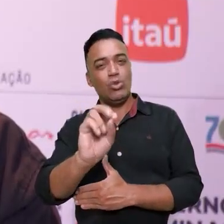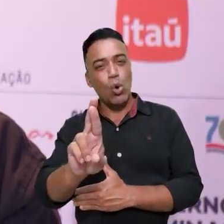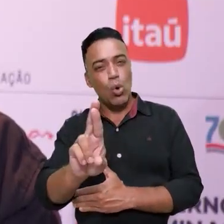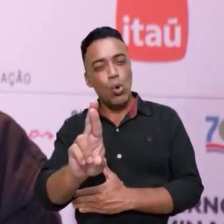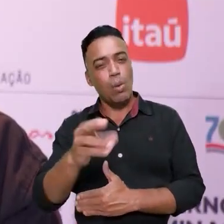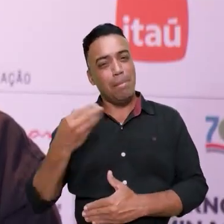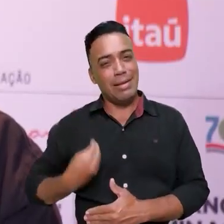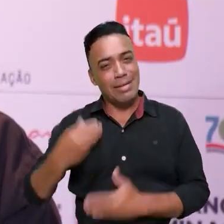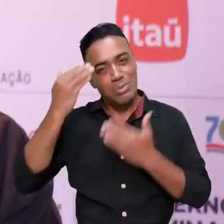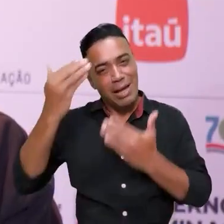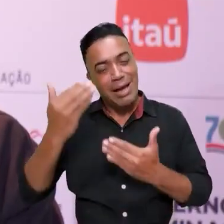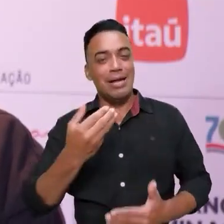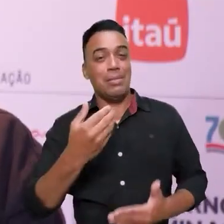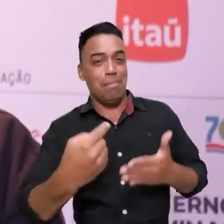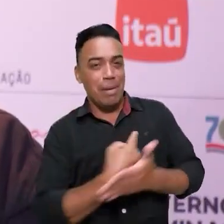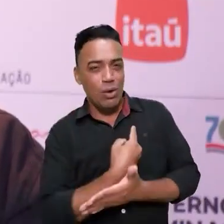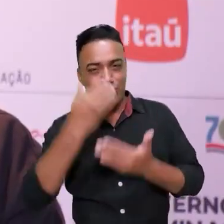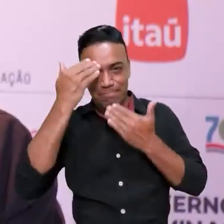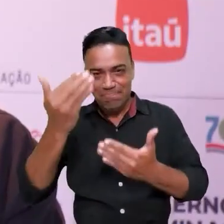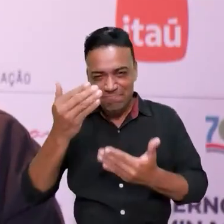pergunta, né, muito obrigado mesmo.